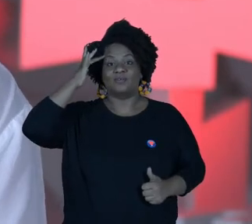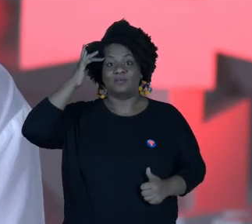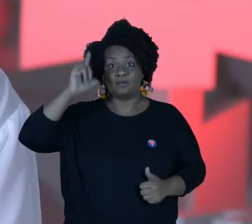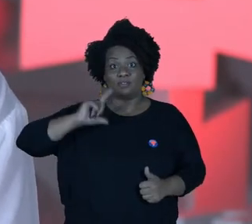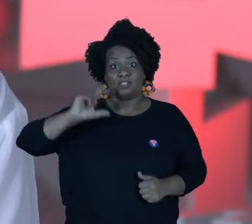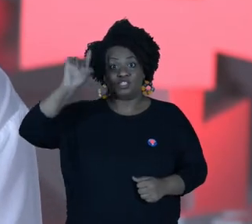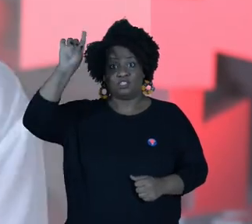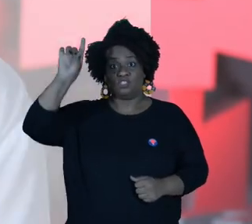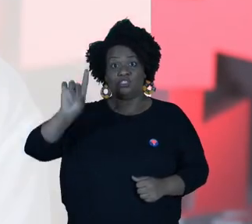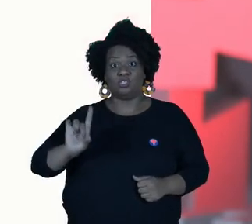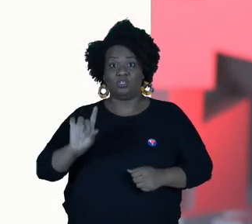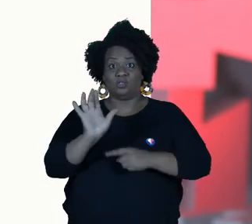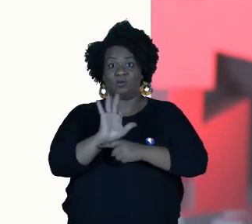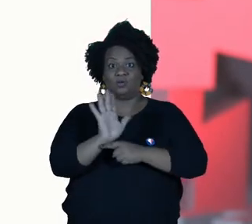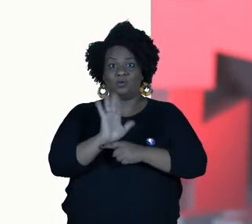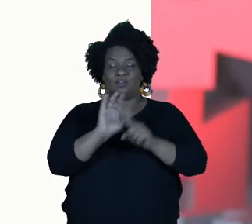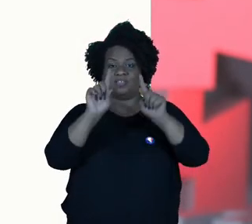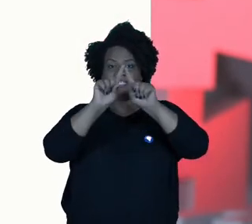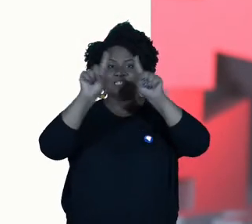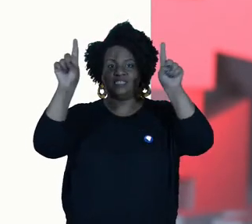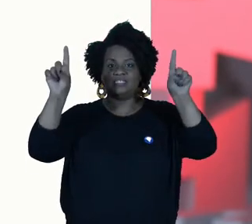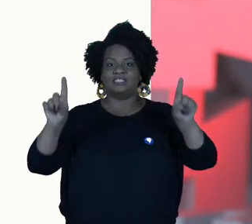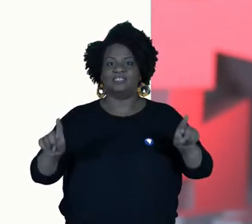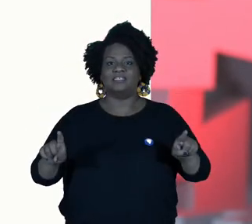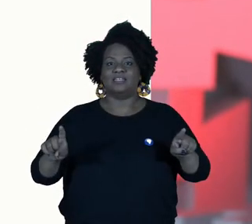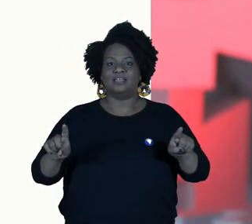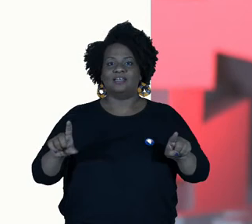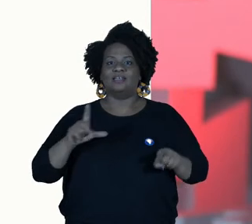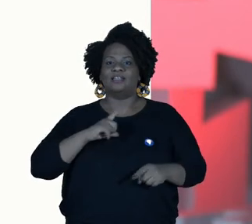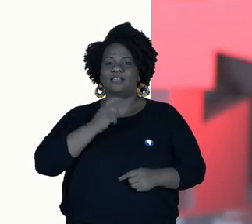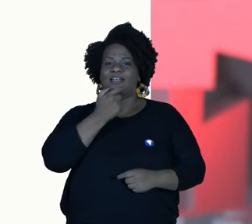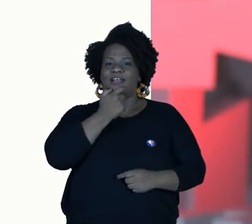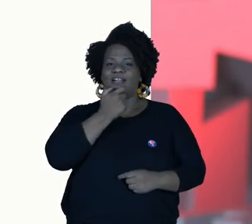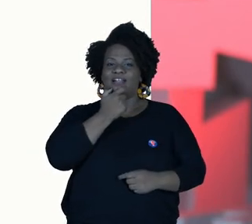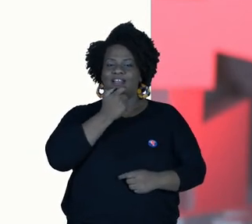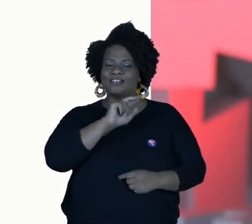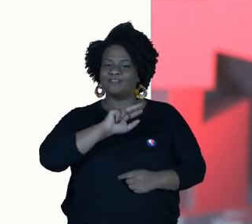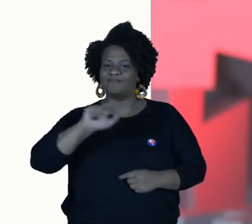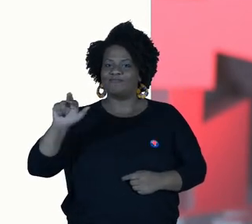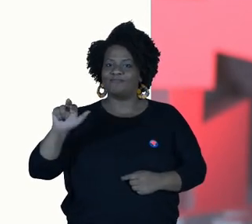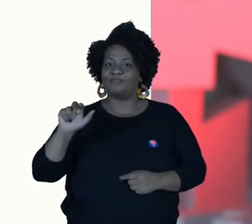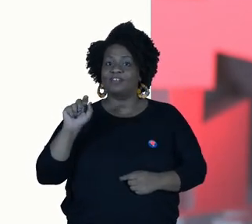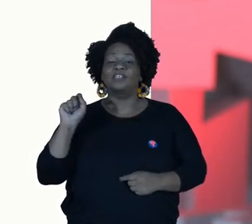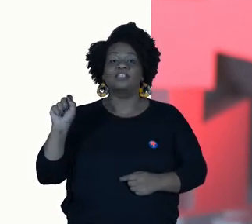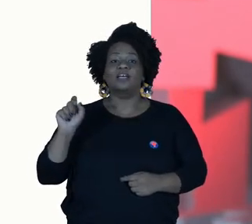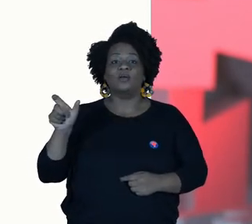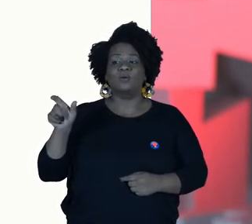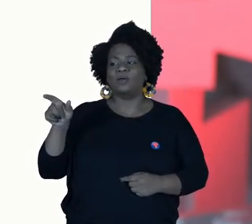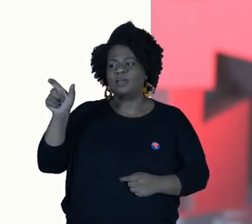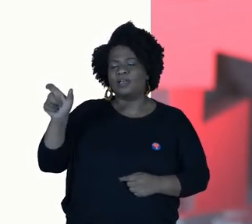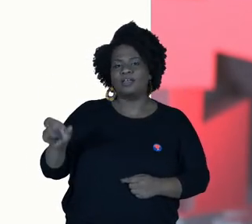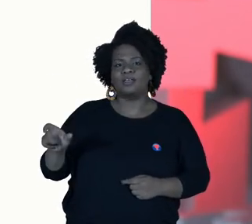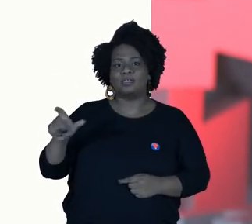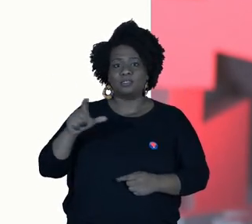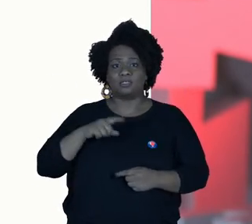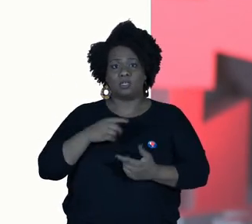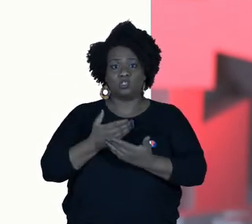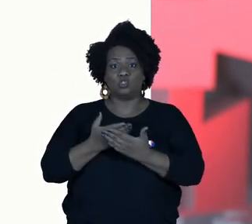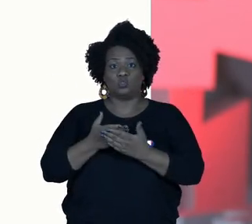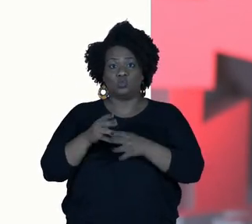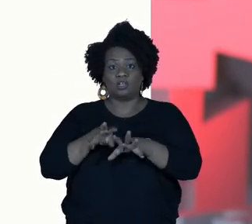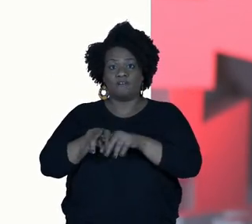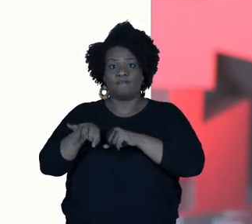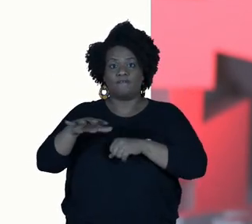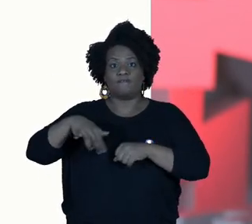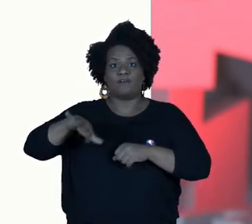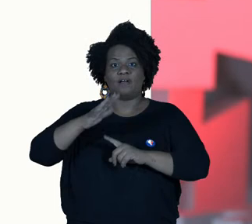diretor de cinema, chamado Peter Greenaway. O que acontece com esse artista? Ele tem uma formação em